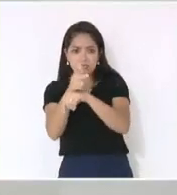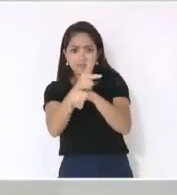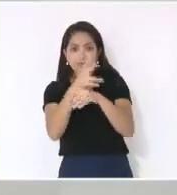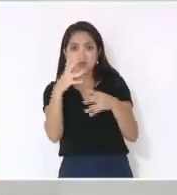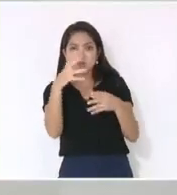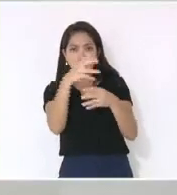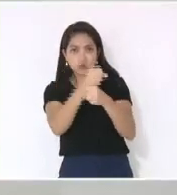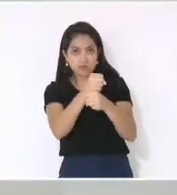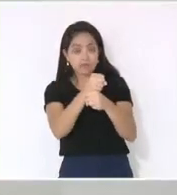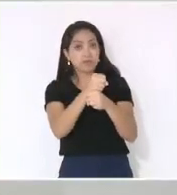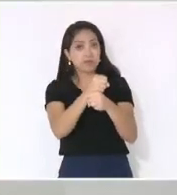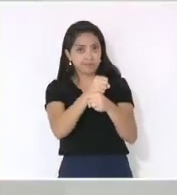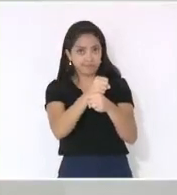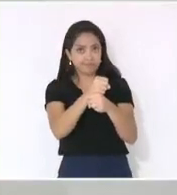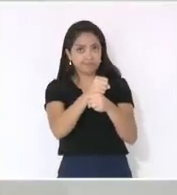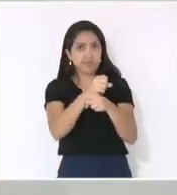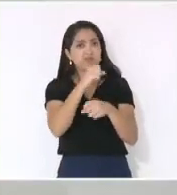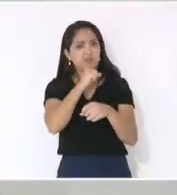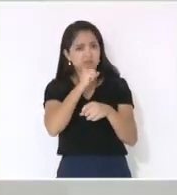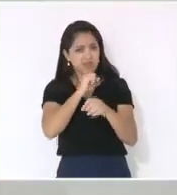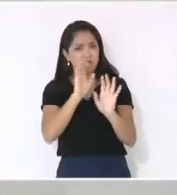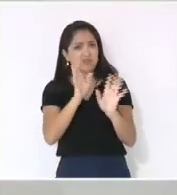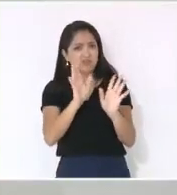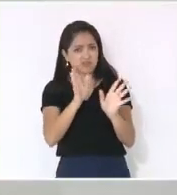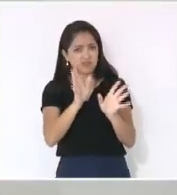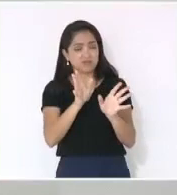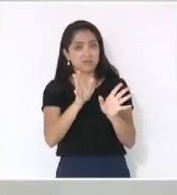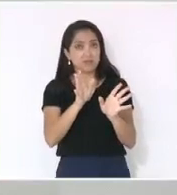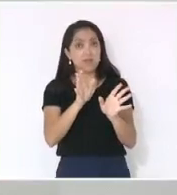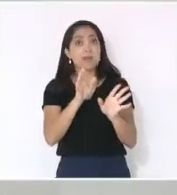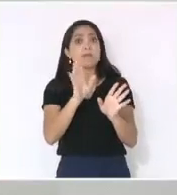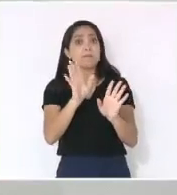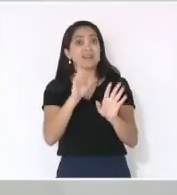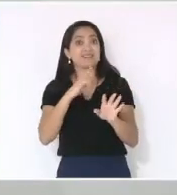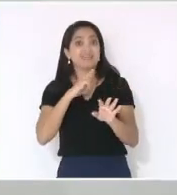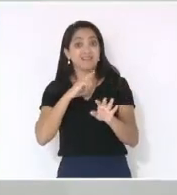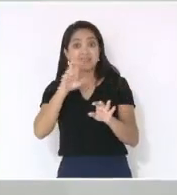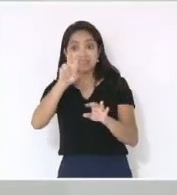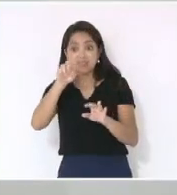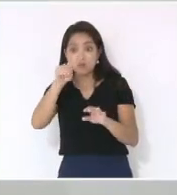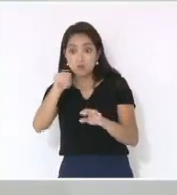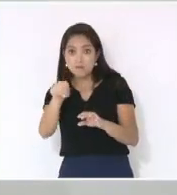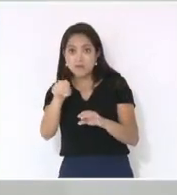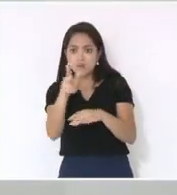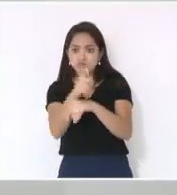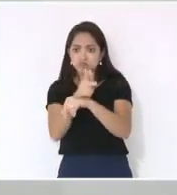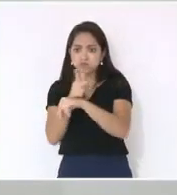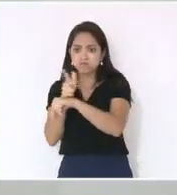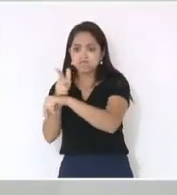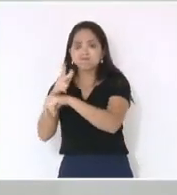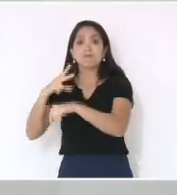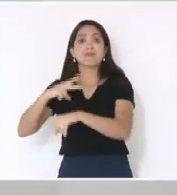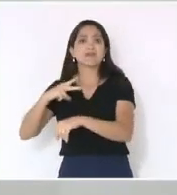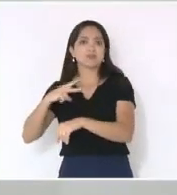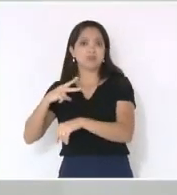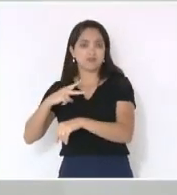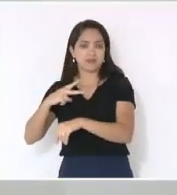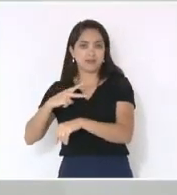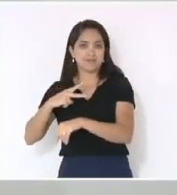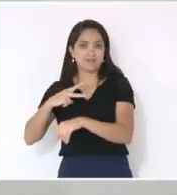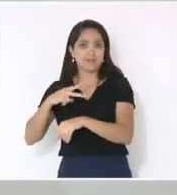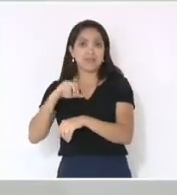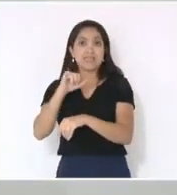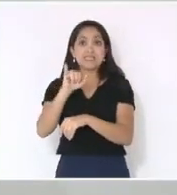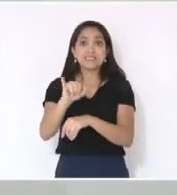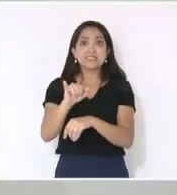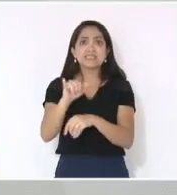40 velhas, obsoletas e 100 novas. Mas Joinville tem 5 mil câmaras de monitoramento privadas. Se nós, com um